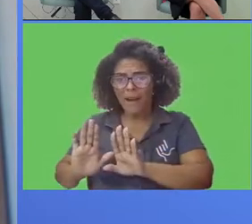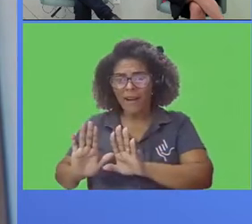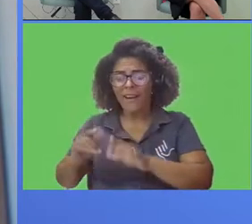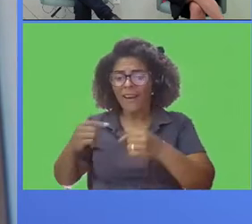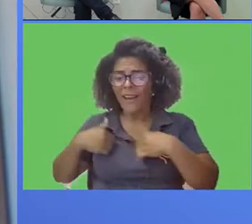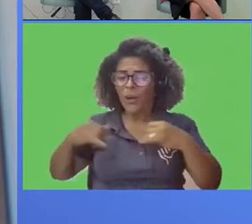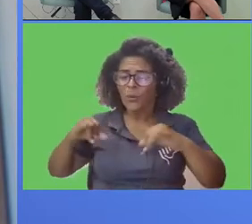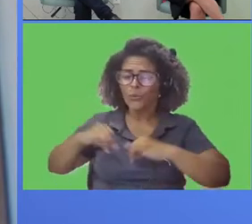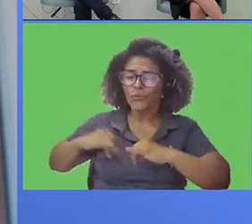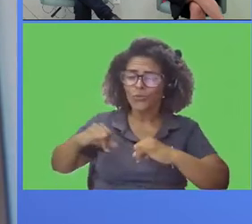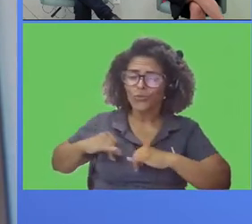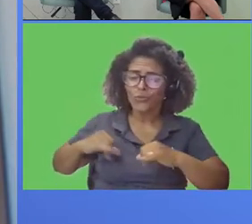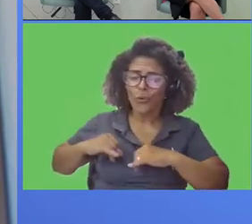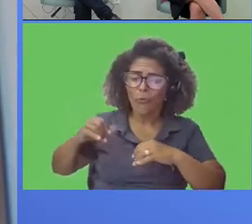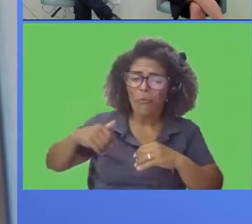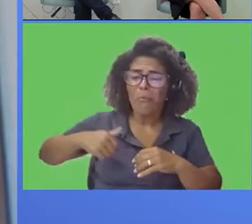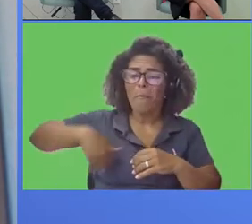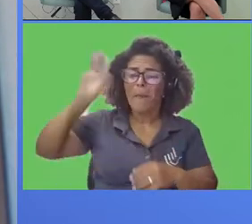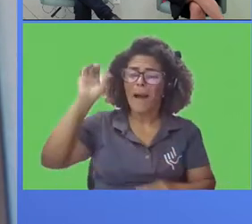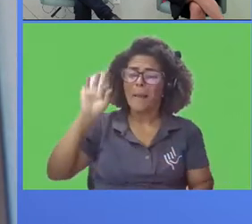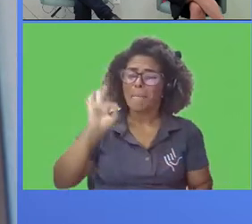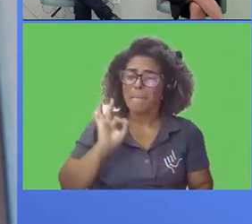mesmo, onde eu enfrento aí